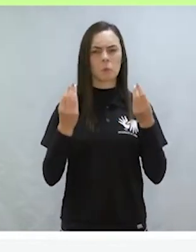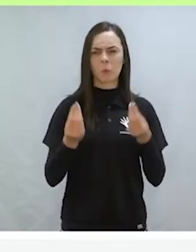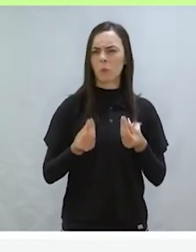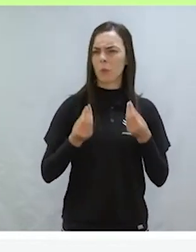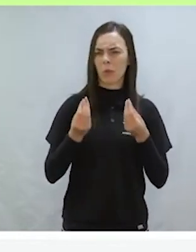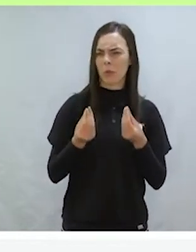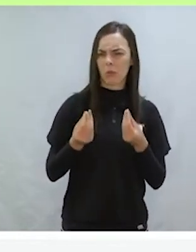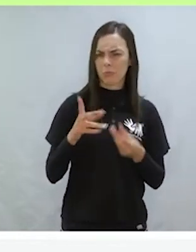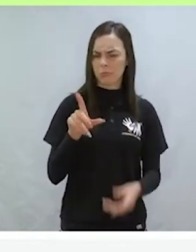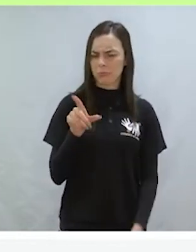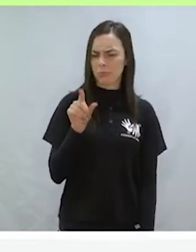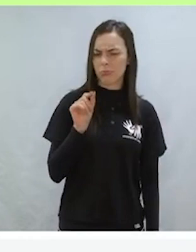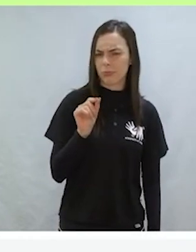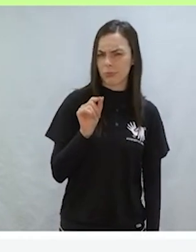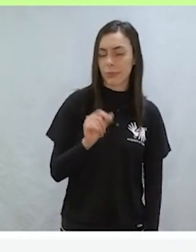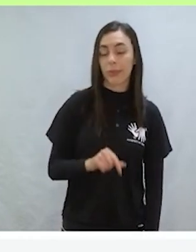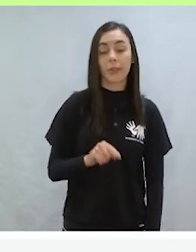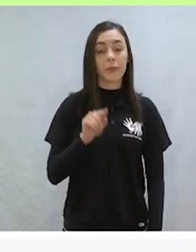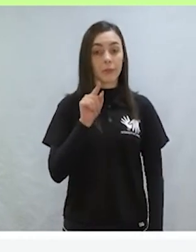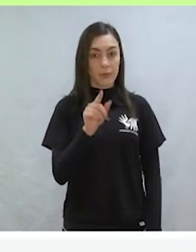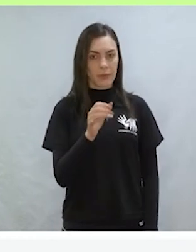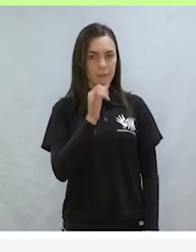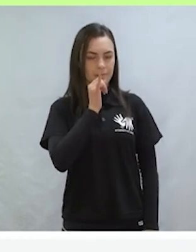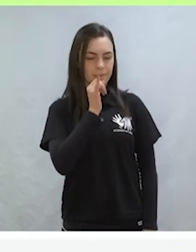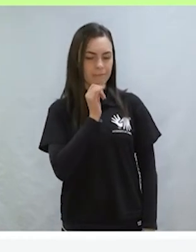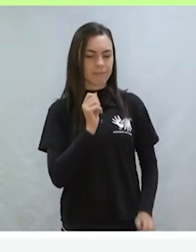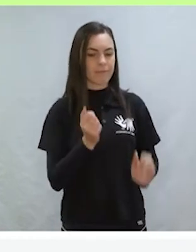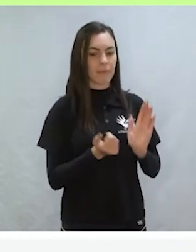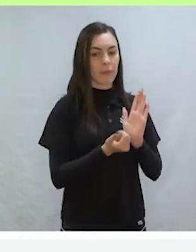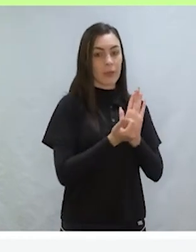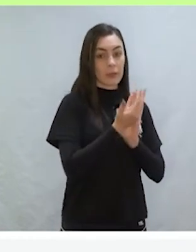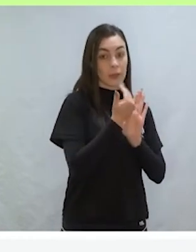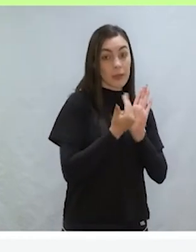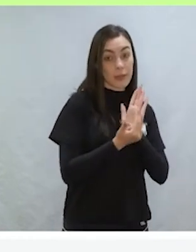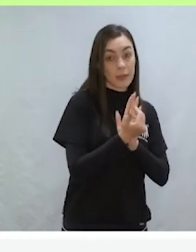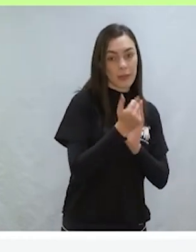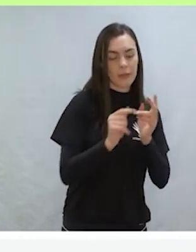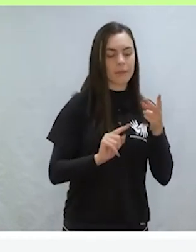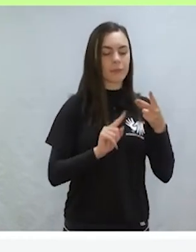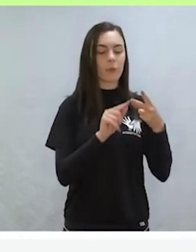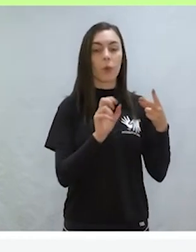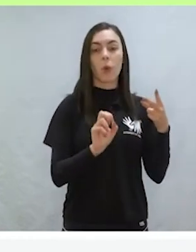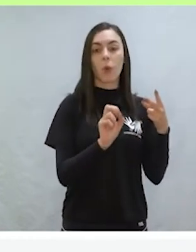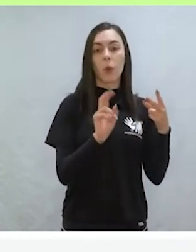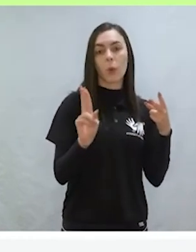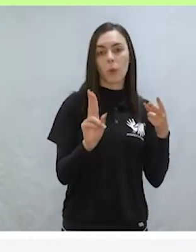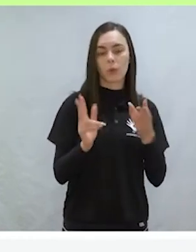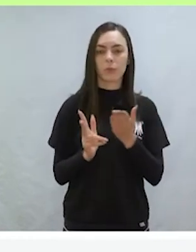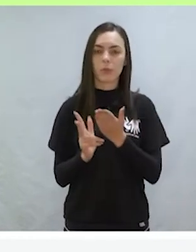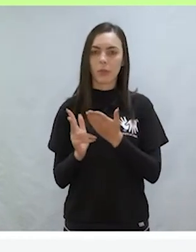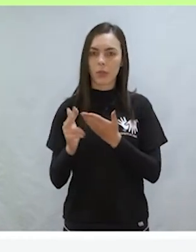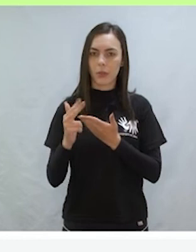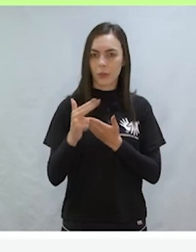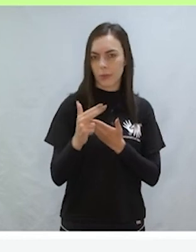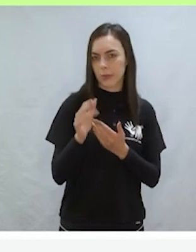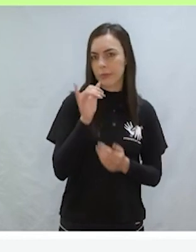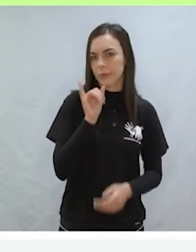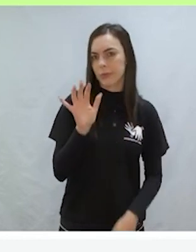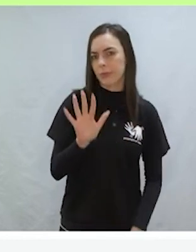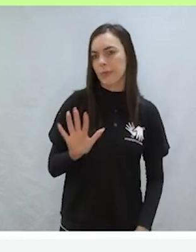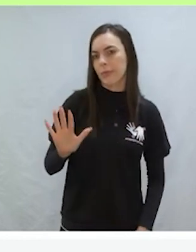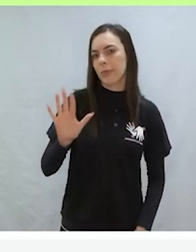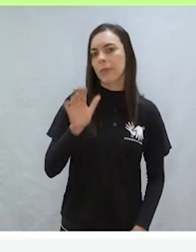E como que você poderá escolher? Você poderá desenhar ou você poderá recortar